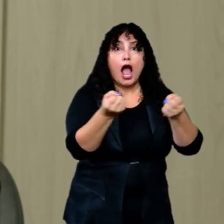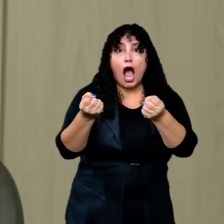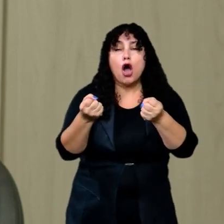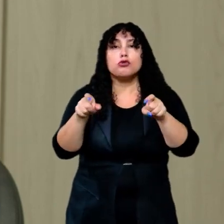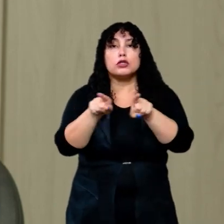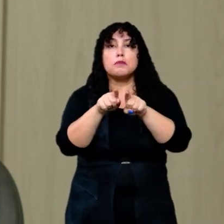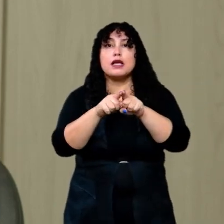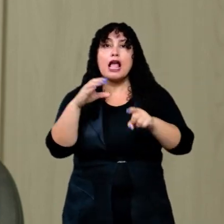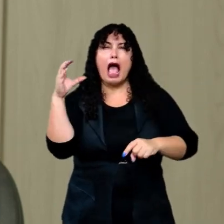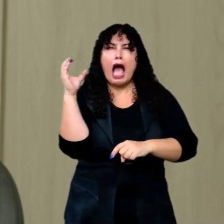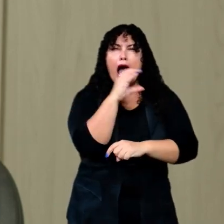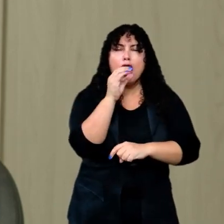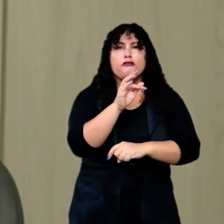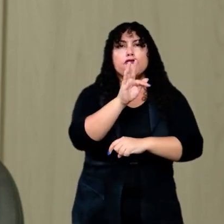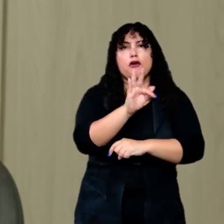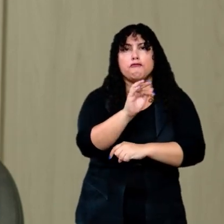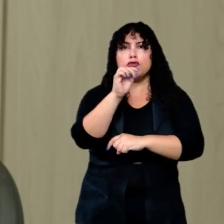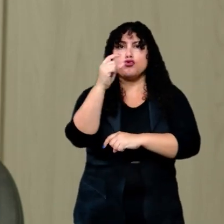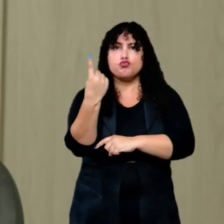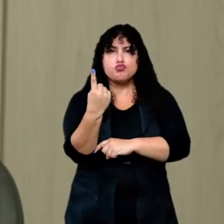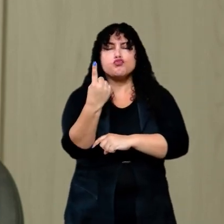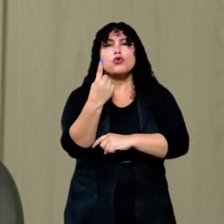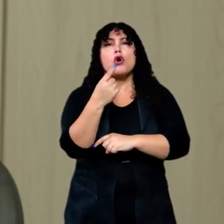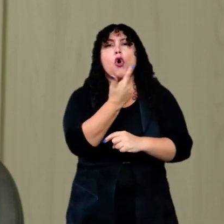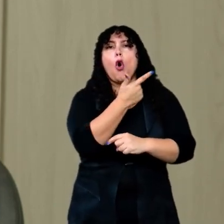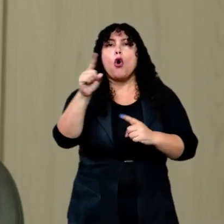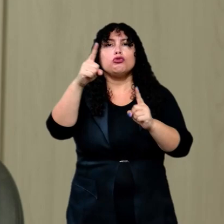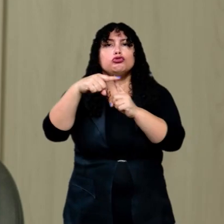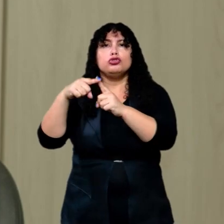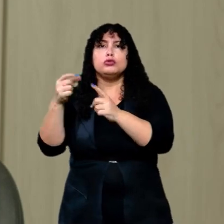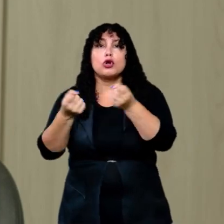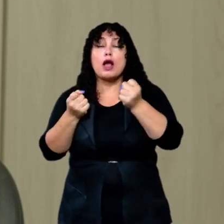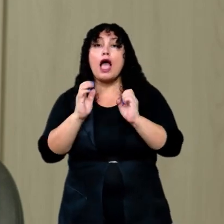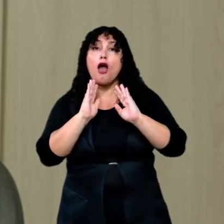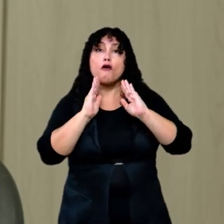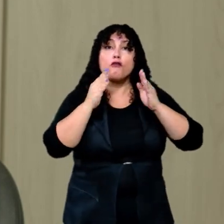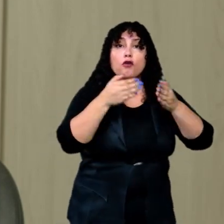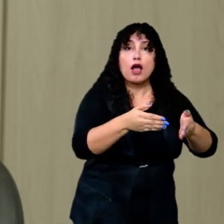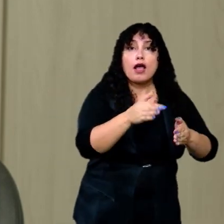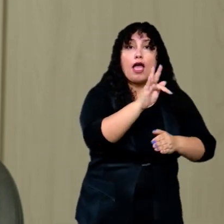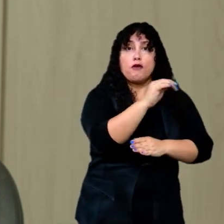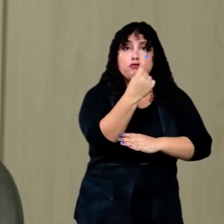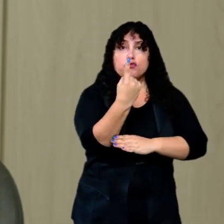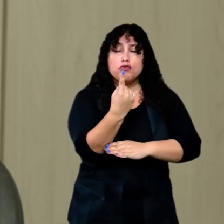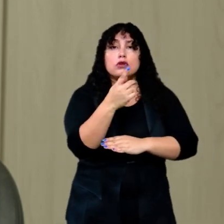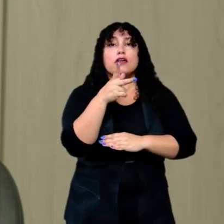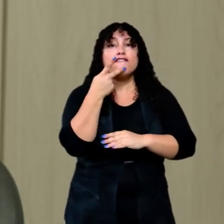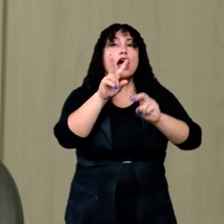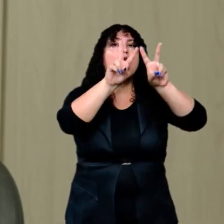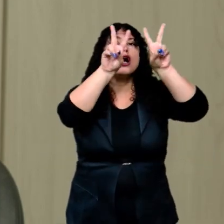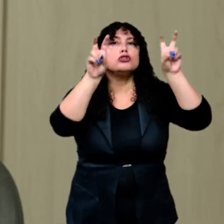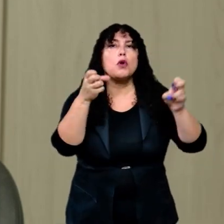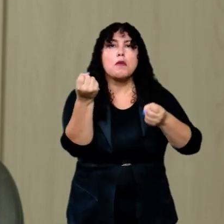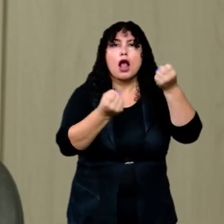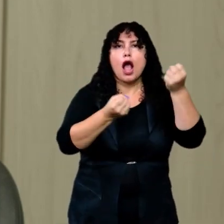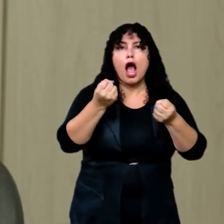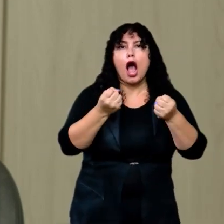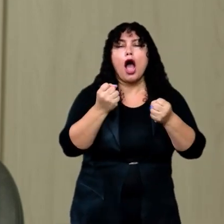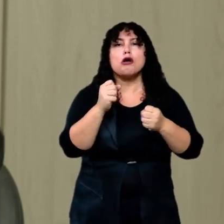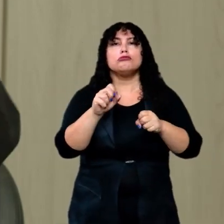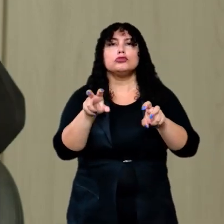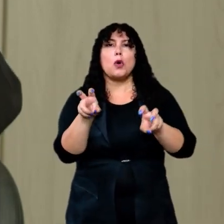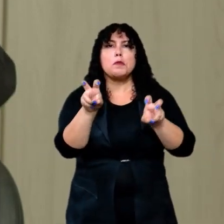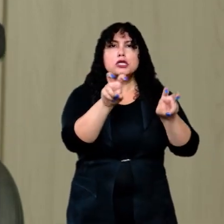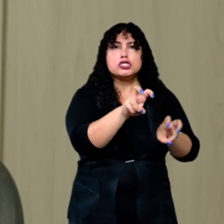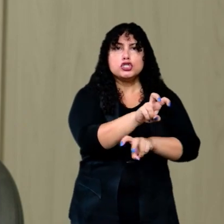1. Não serve eu falar sobre um outro tipo de carro de corrida. É o carro da Fórmula 1. Ela só aceita falar sobre dinossauros. Ela